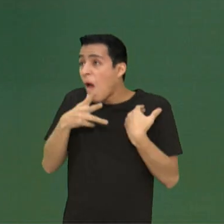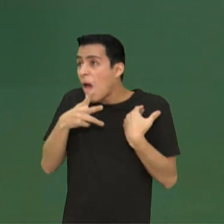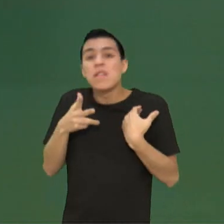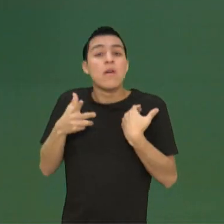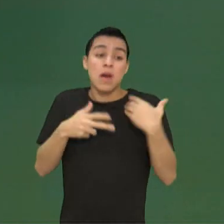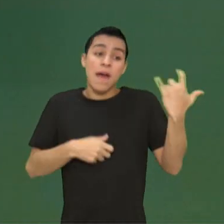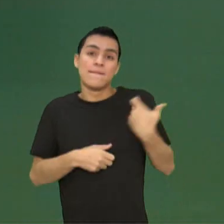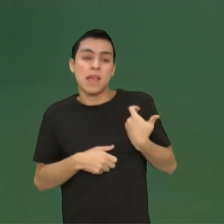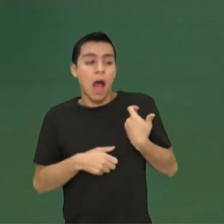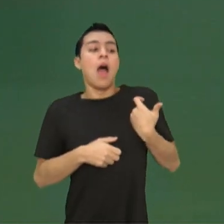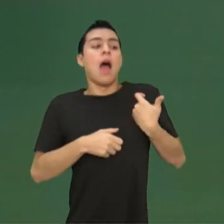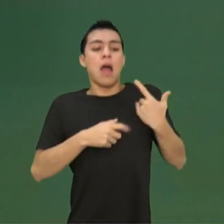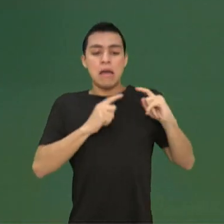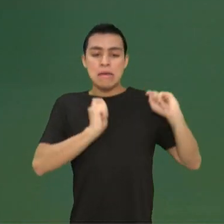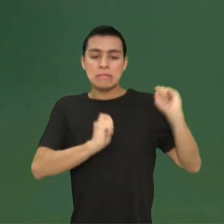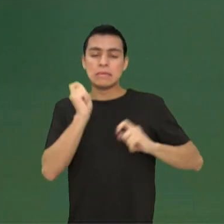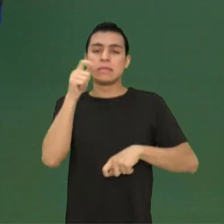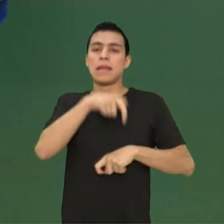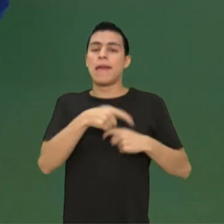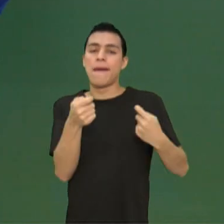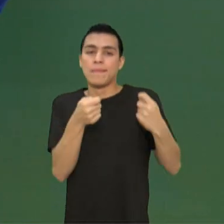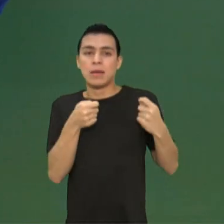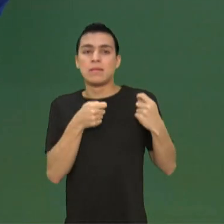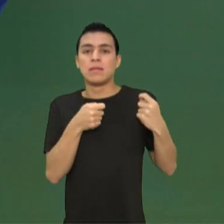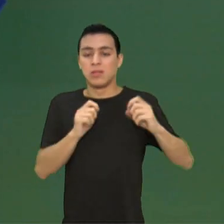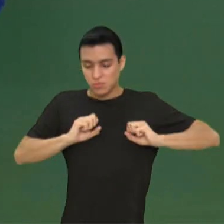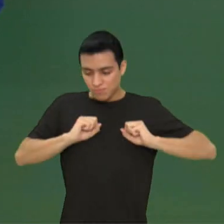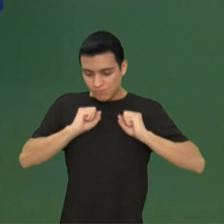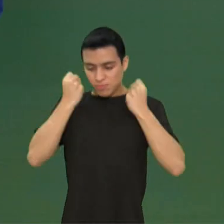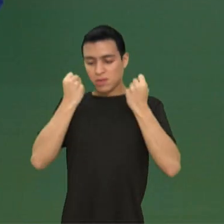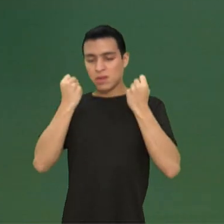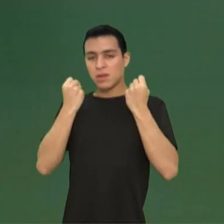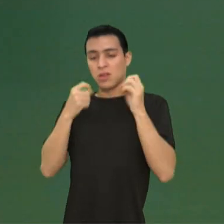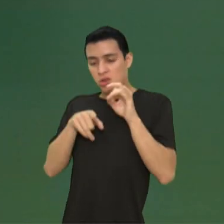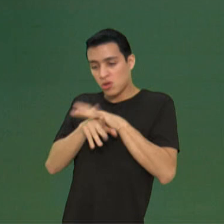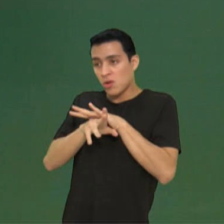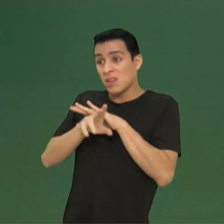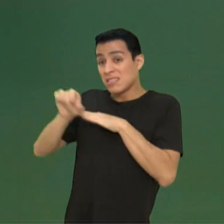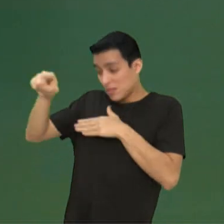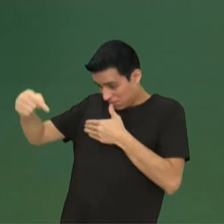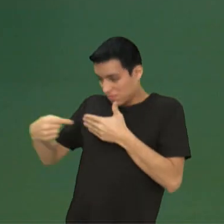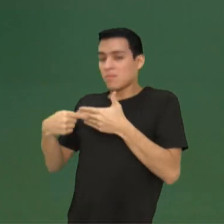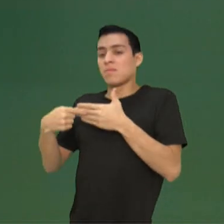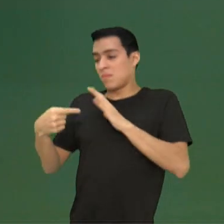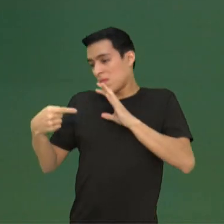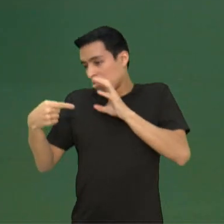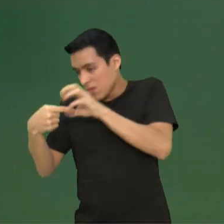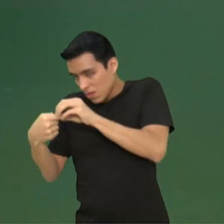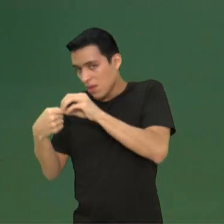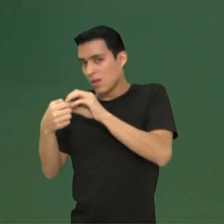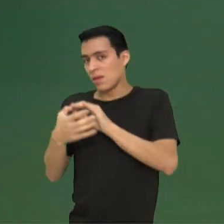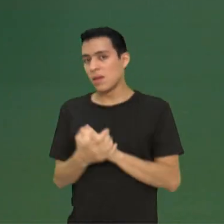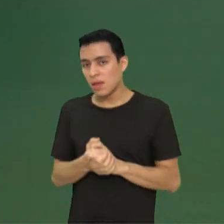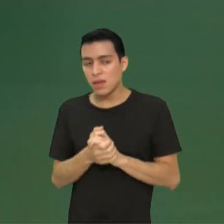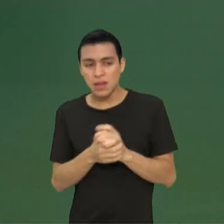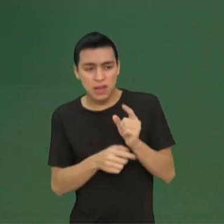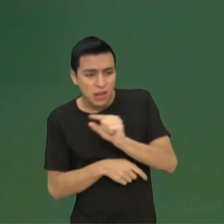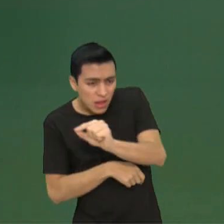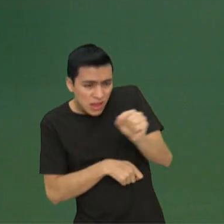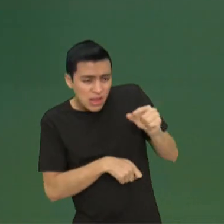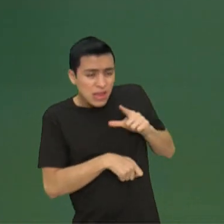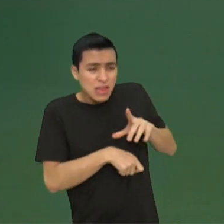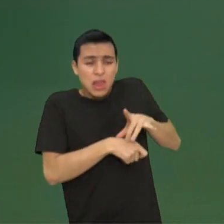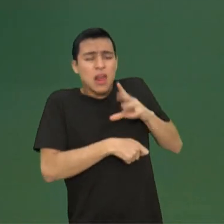avisado. Eu já economizo um monte de tempo com isso. Sem contar as doenças que são tão vorazes,